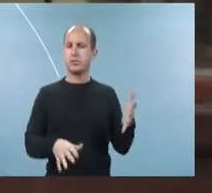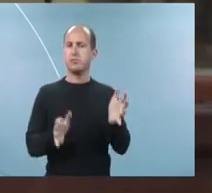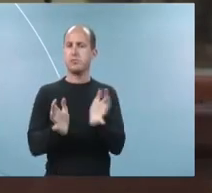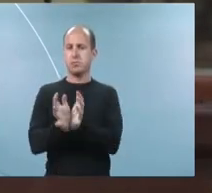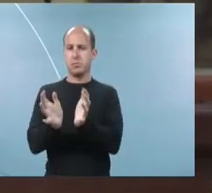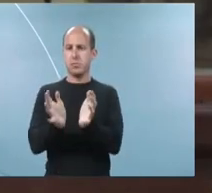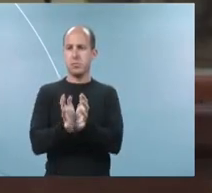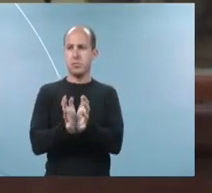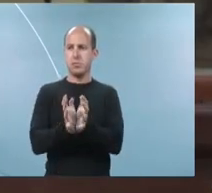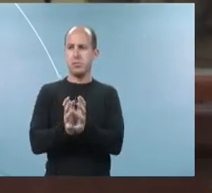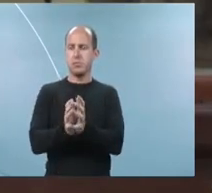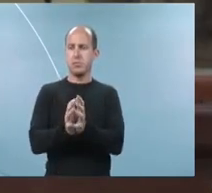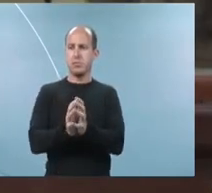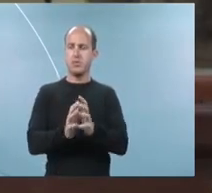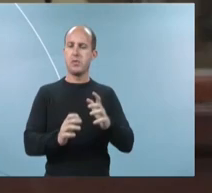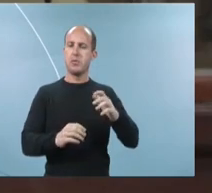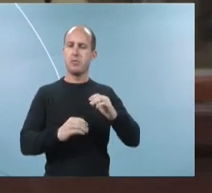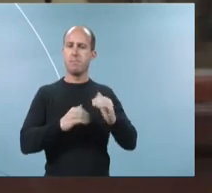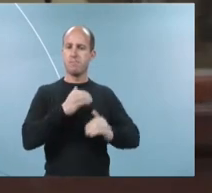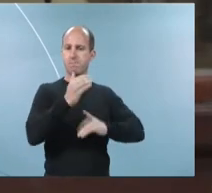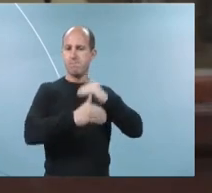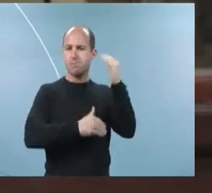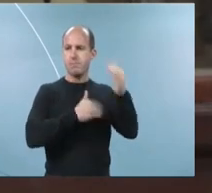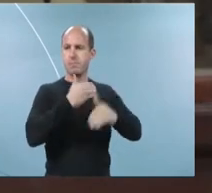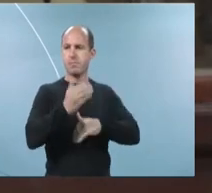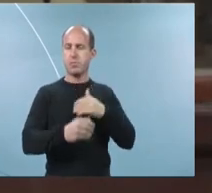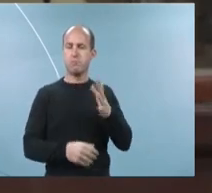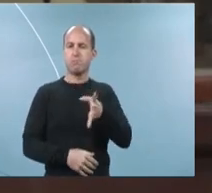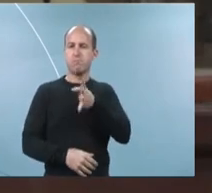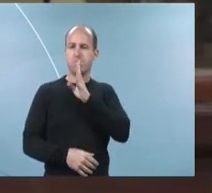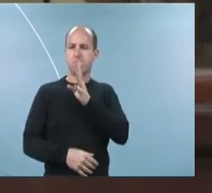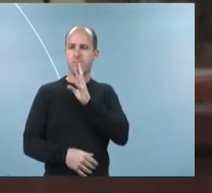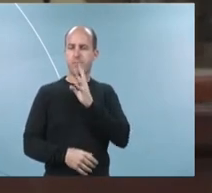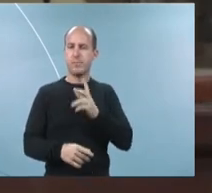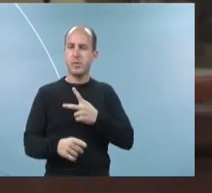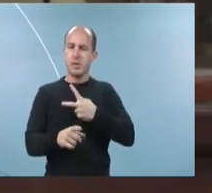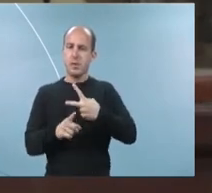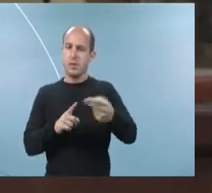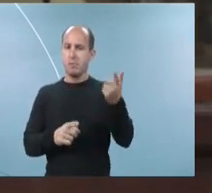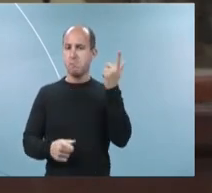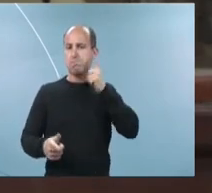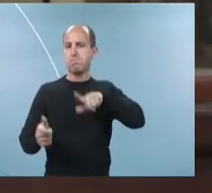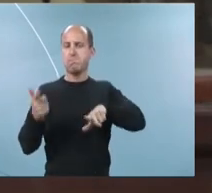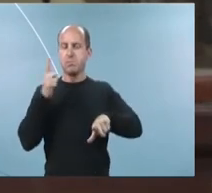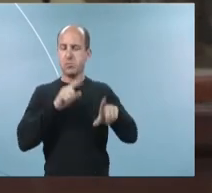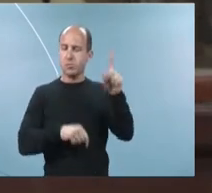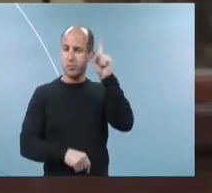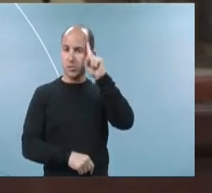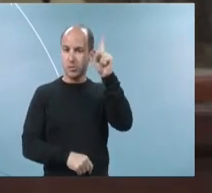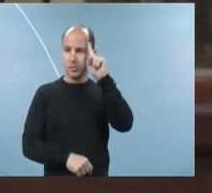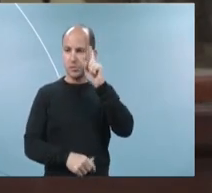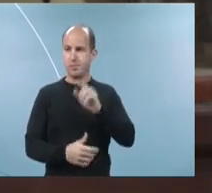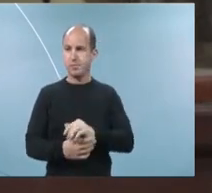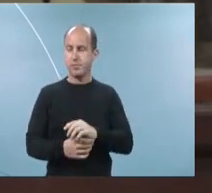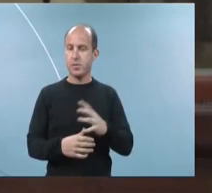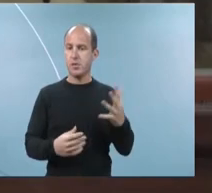categoria com total envolvimento, trazendo reconhecimento e conquistas dia a dia.